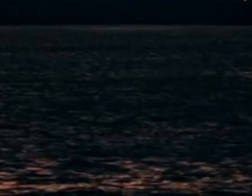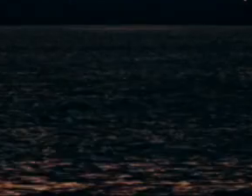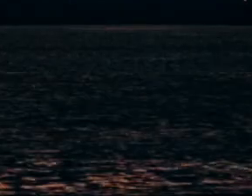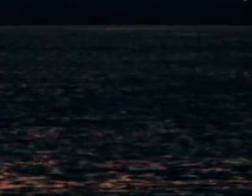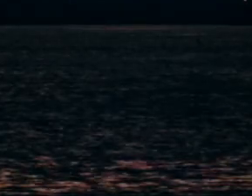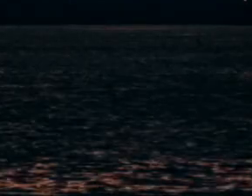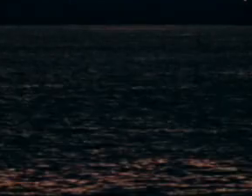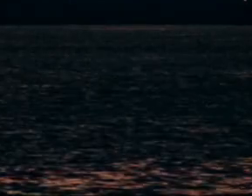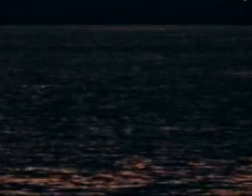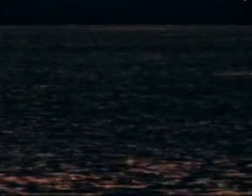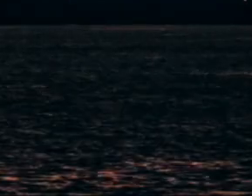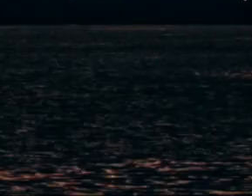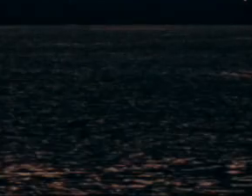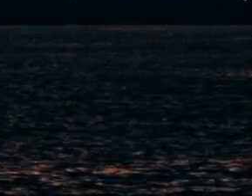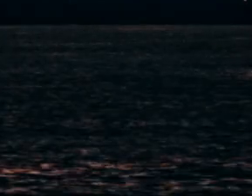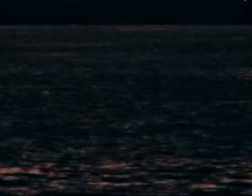E aí